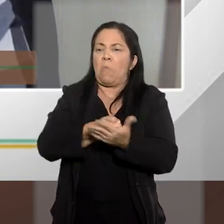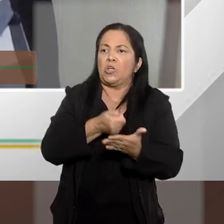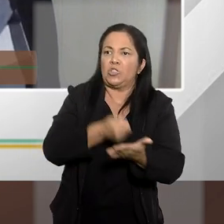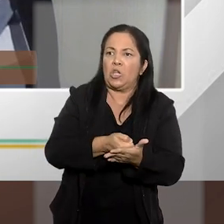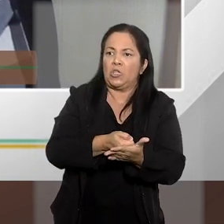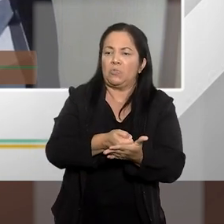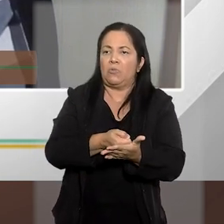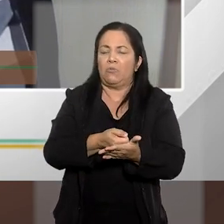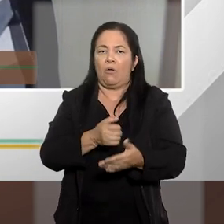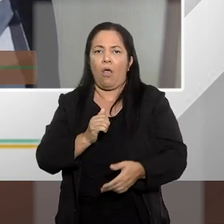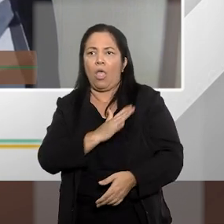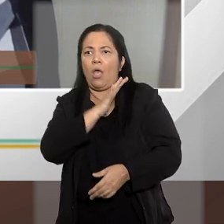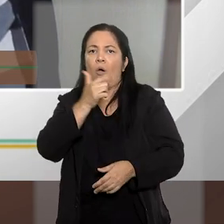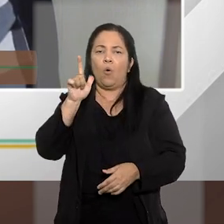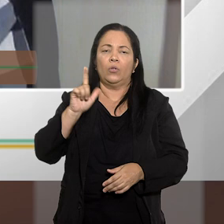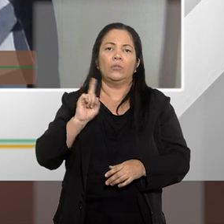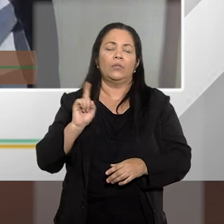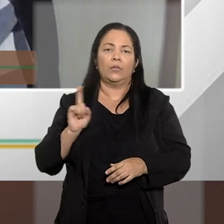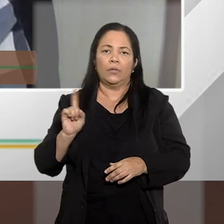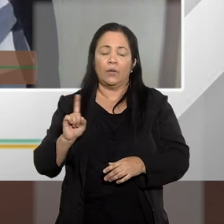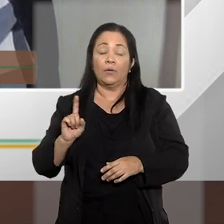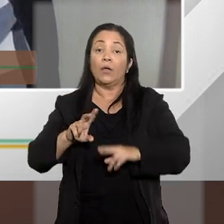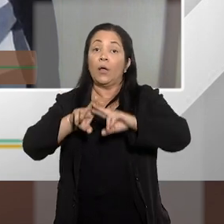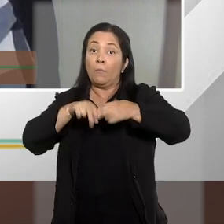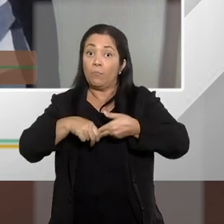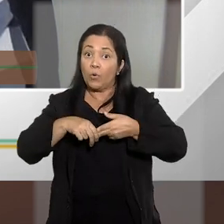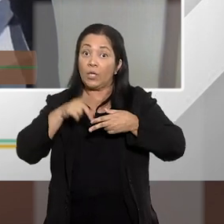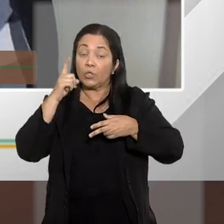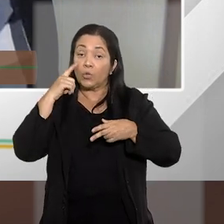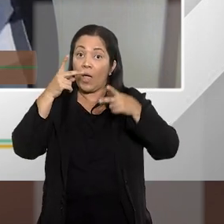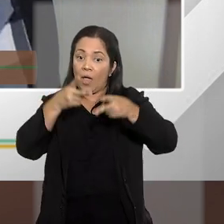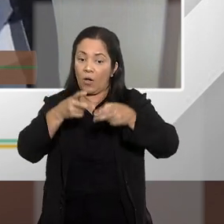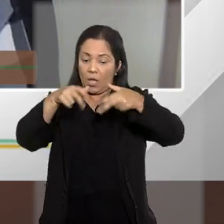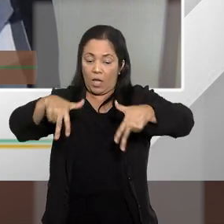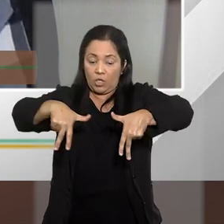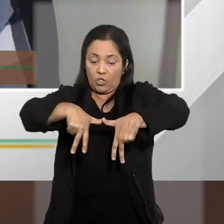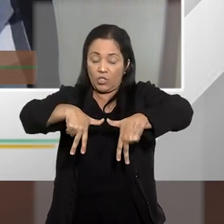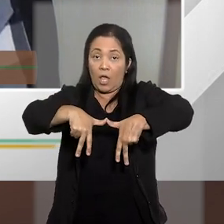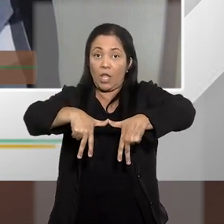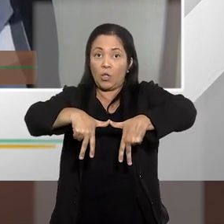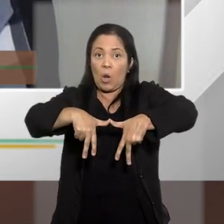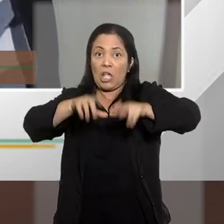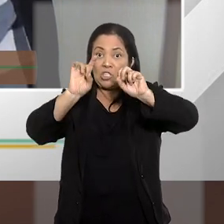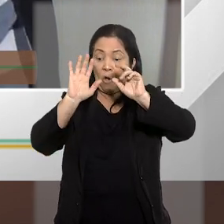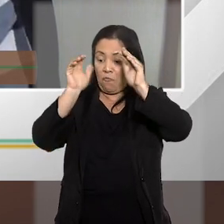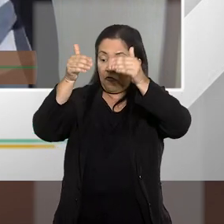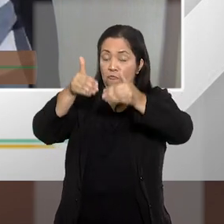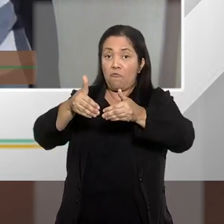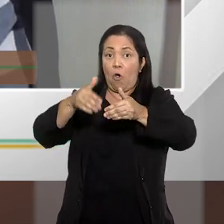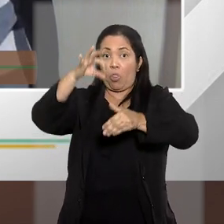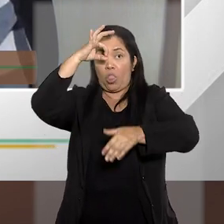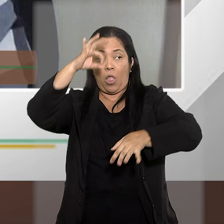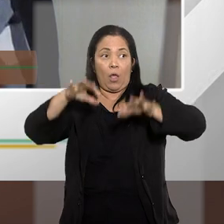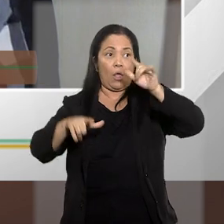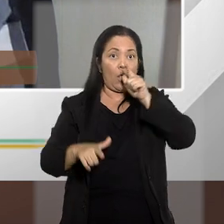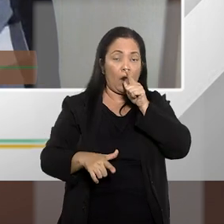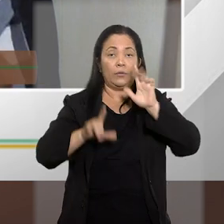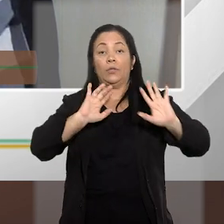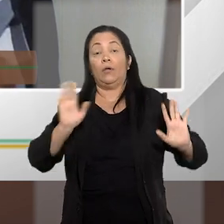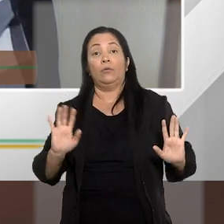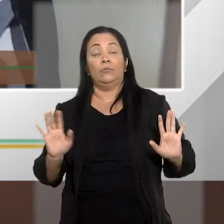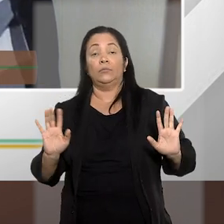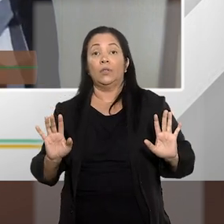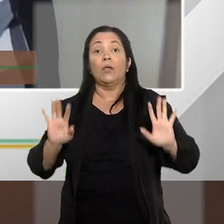a desconstrução do sexo biológico para o reconhecimento de gênero, por mais que seja uma concepção binária, ela é necessária, inclusive,